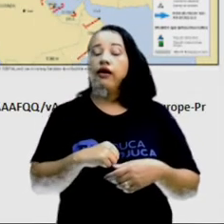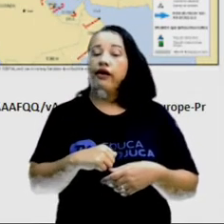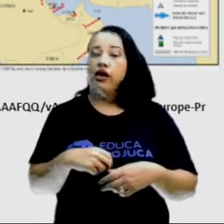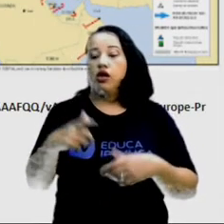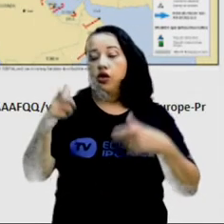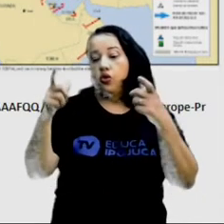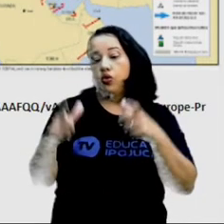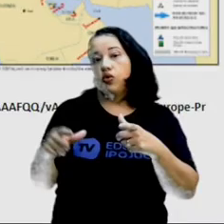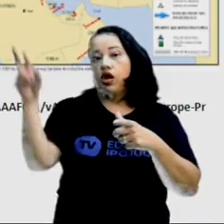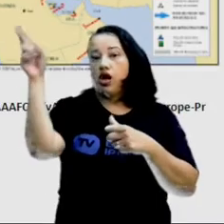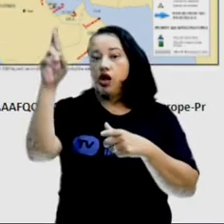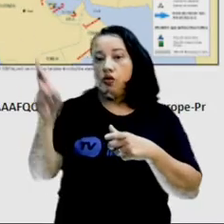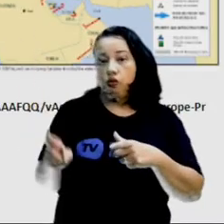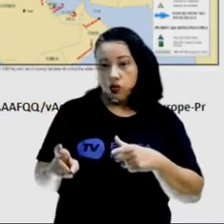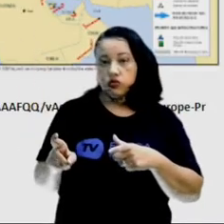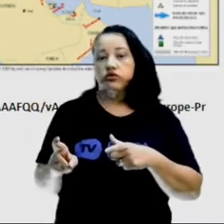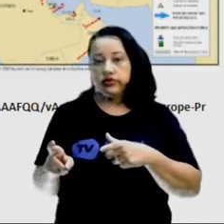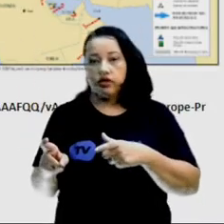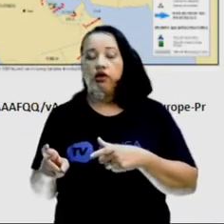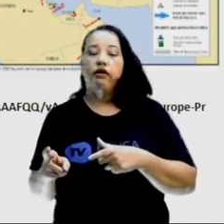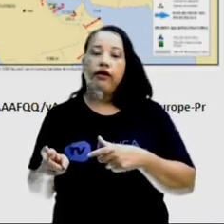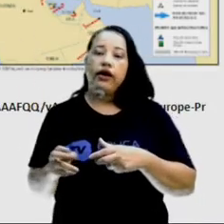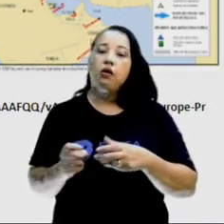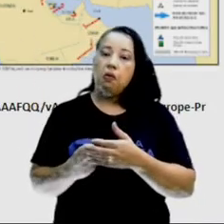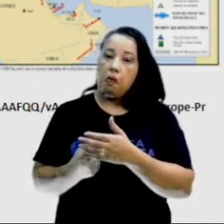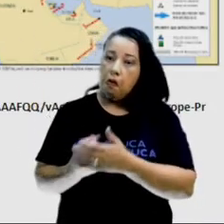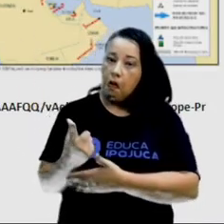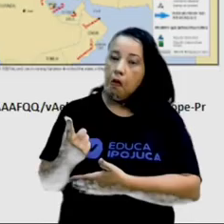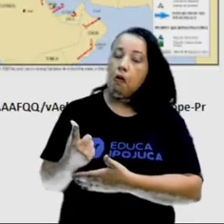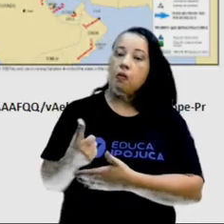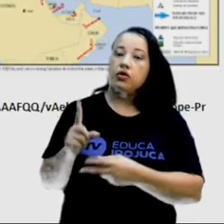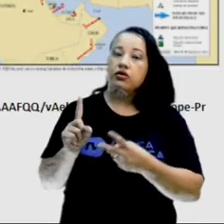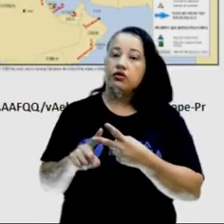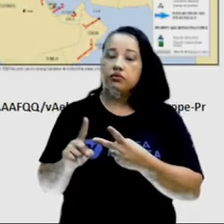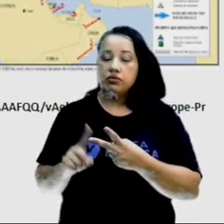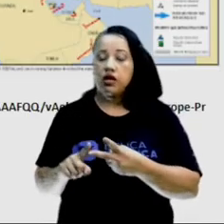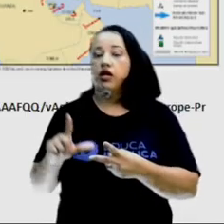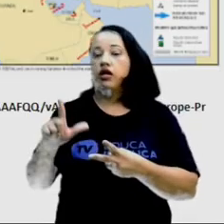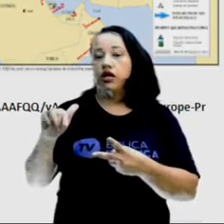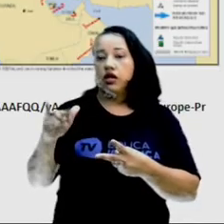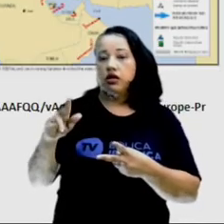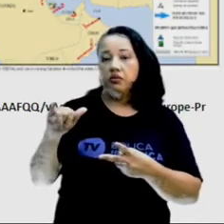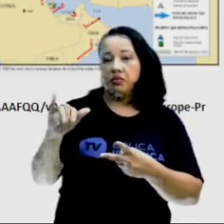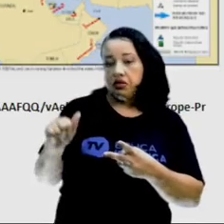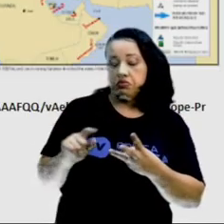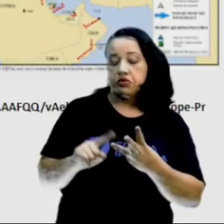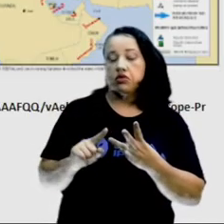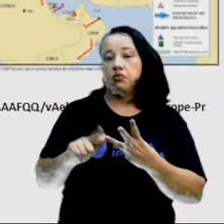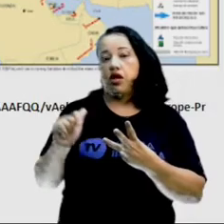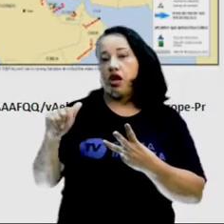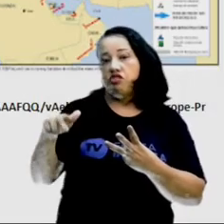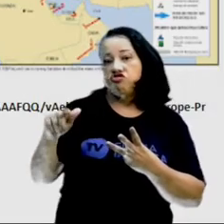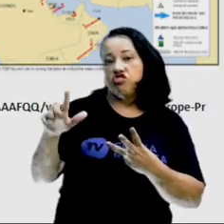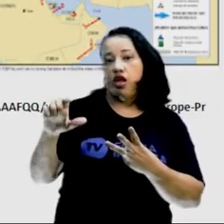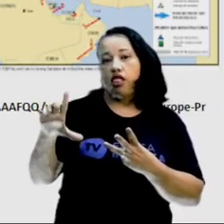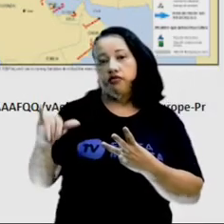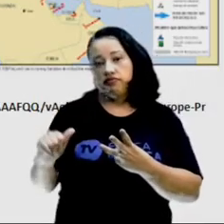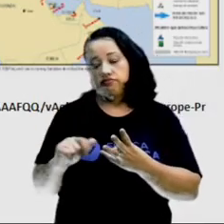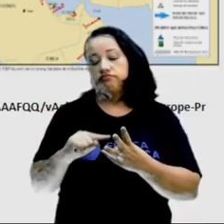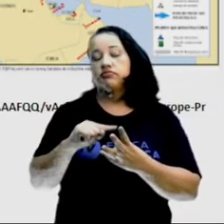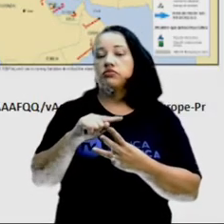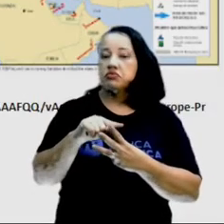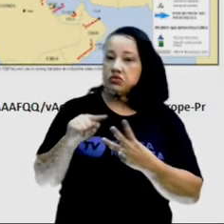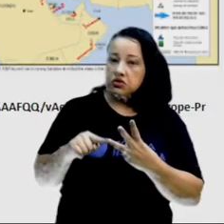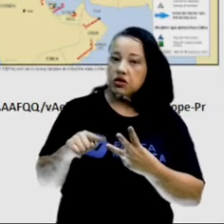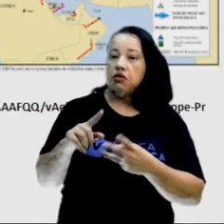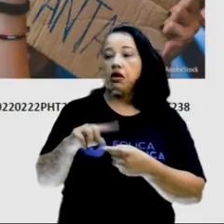em seguida da Líbia e da Argélia, O petróleo é importado da Líbia